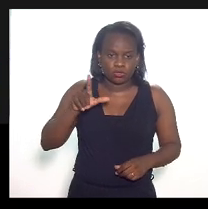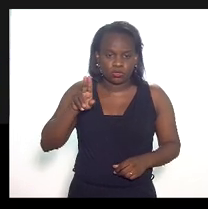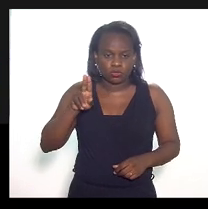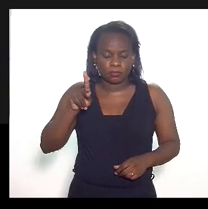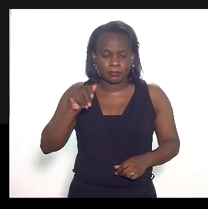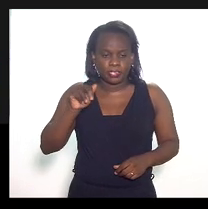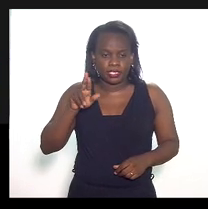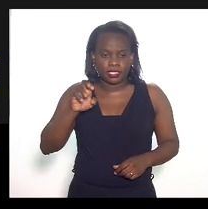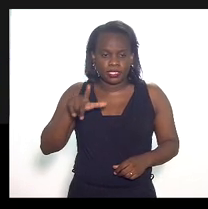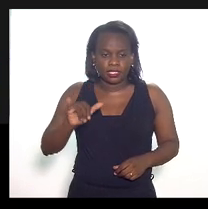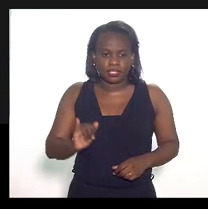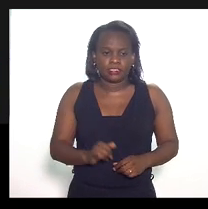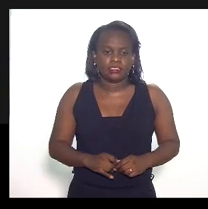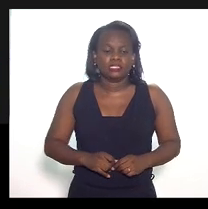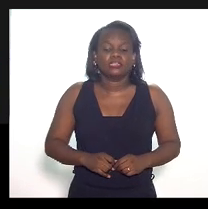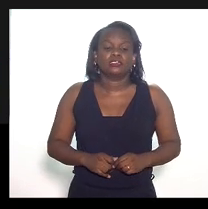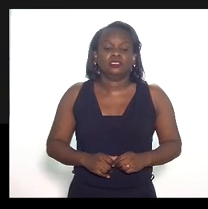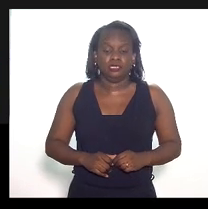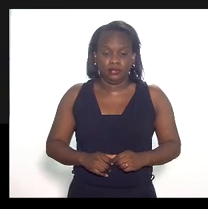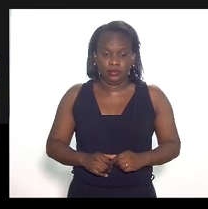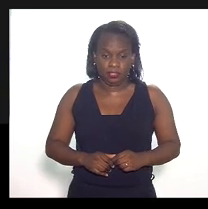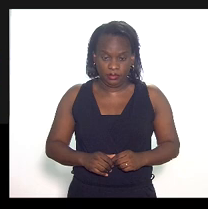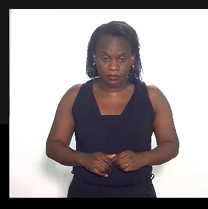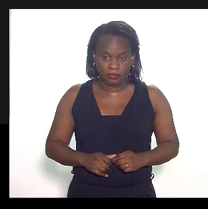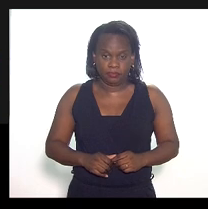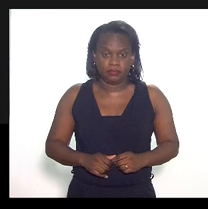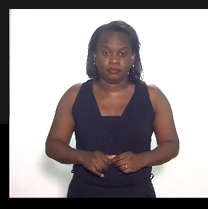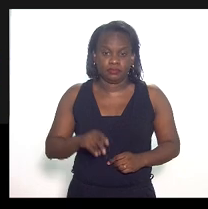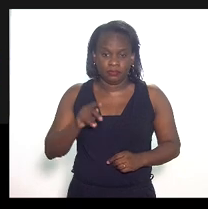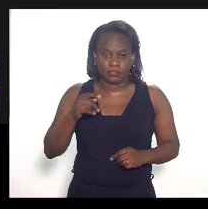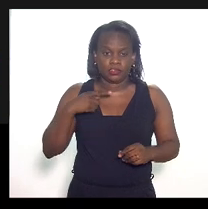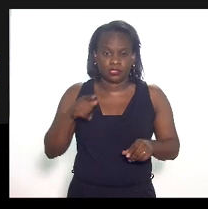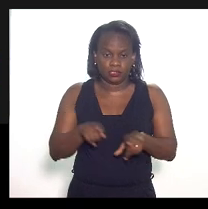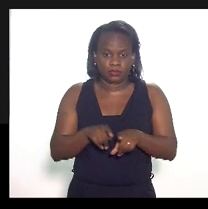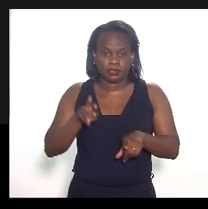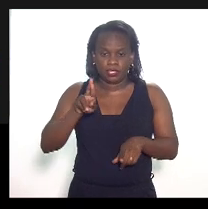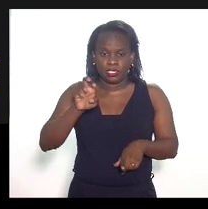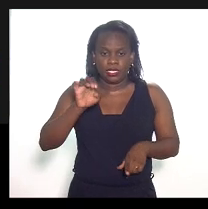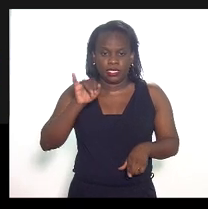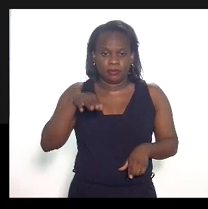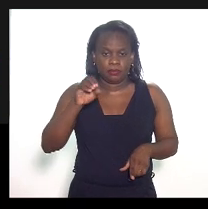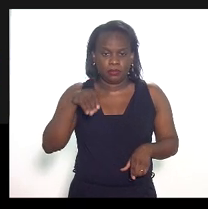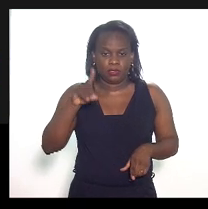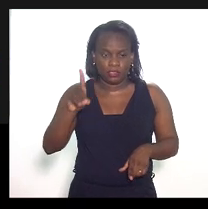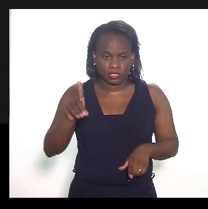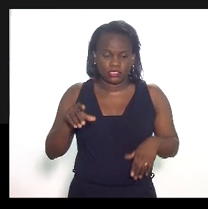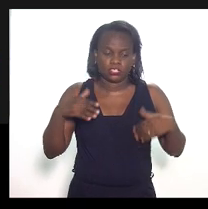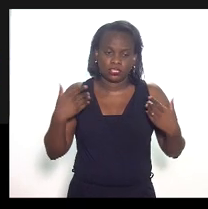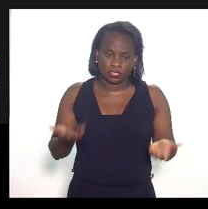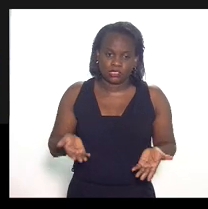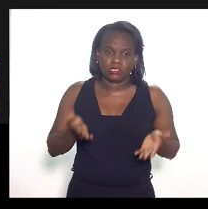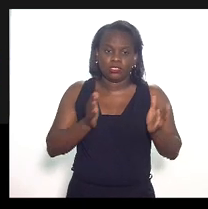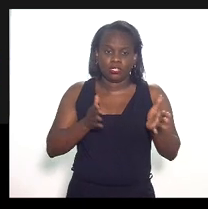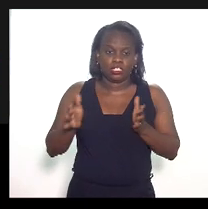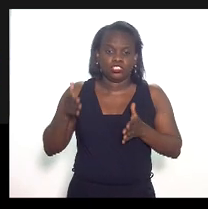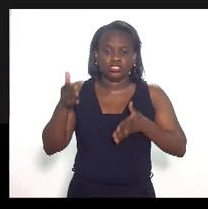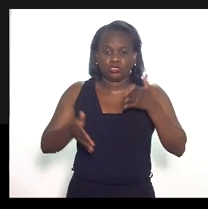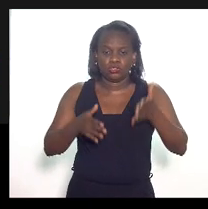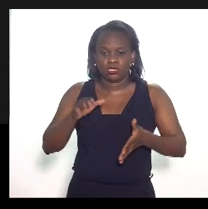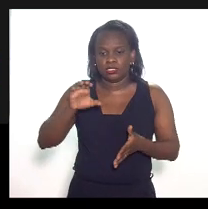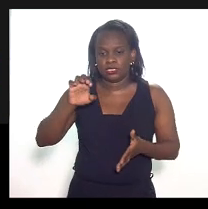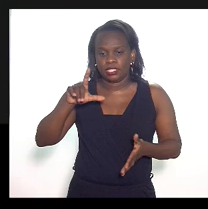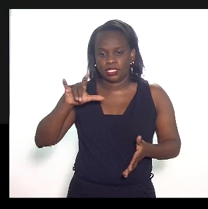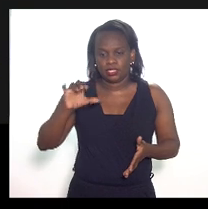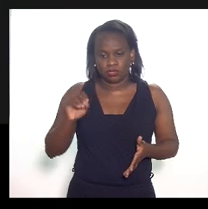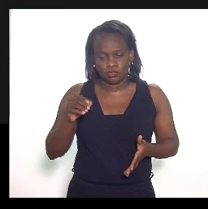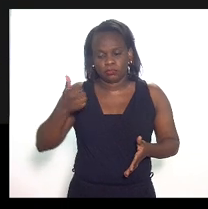Sim. Então... Raimon aqui também, Paulo Pinheiro. Raimon também. Então, pela ordem de chegada aqui, o Célio Luparelli